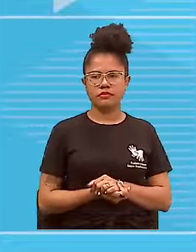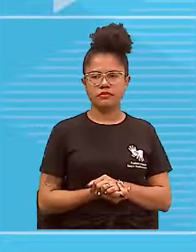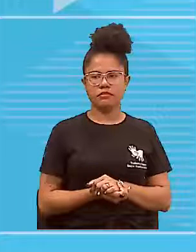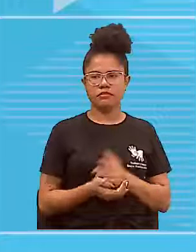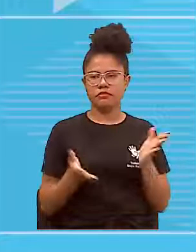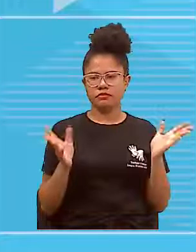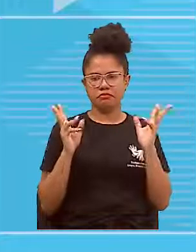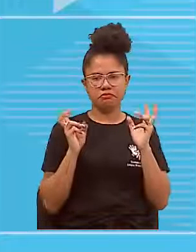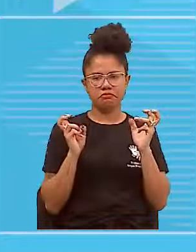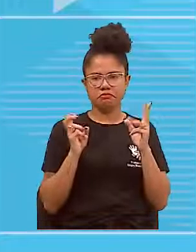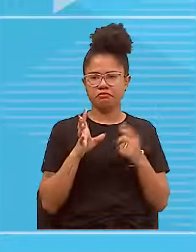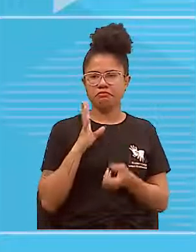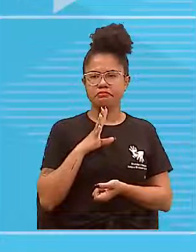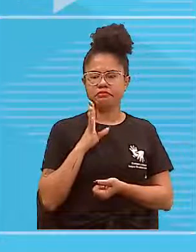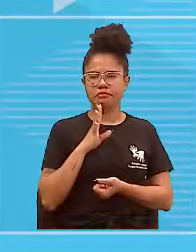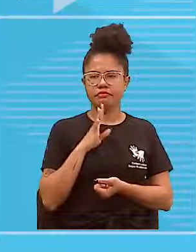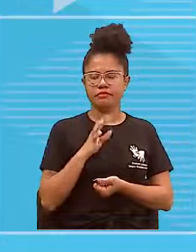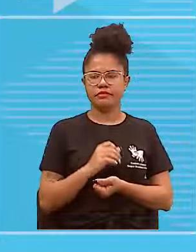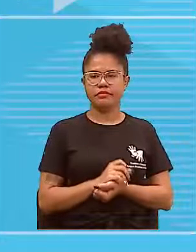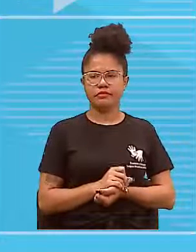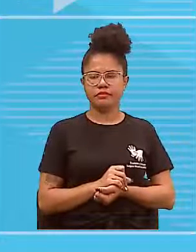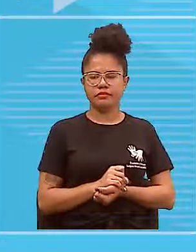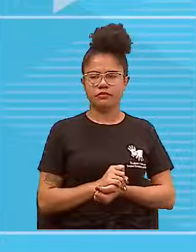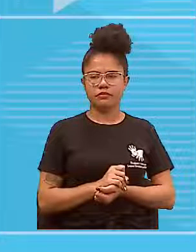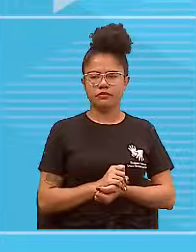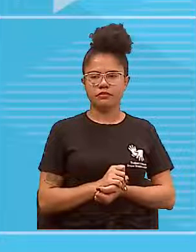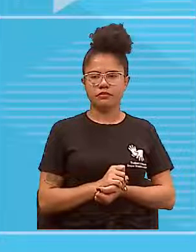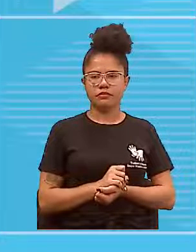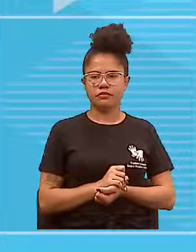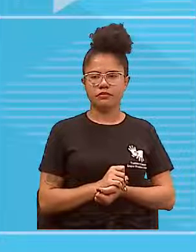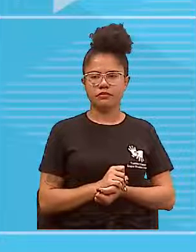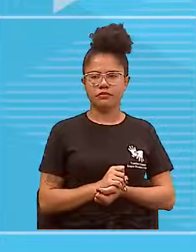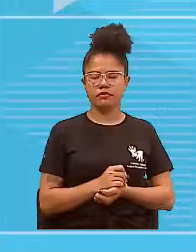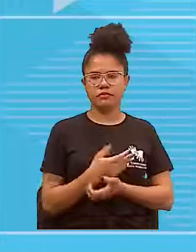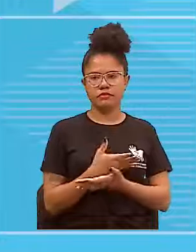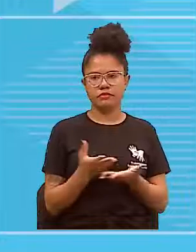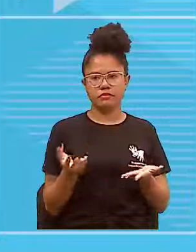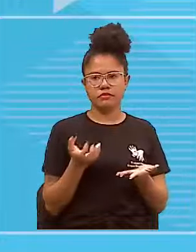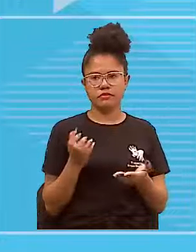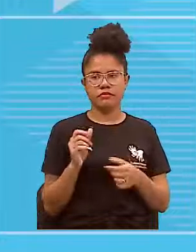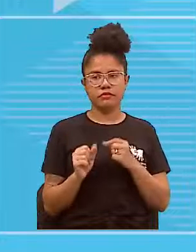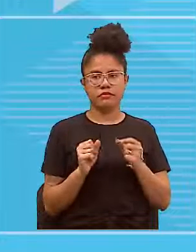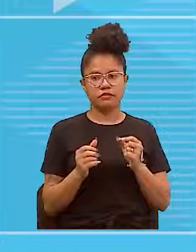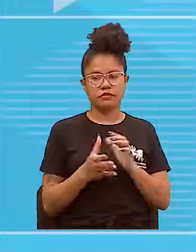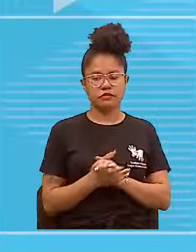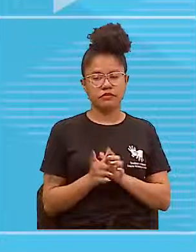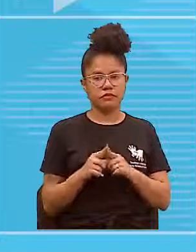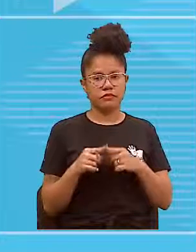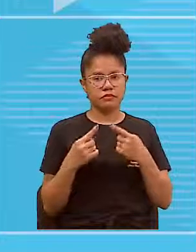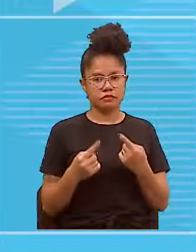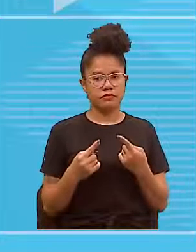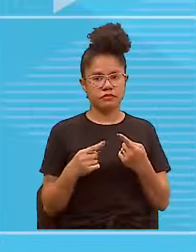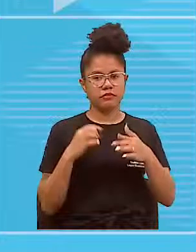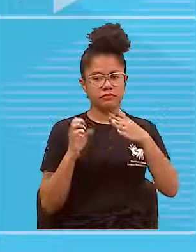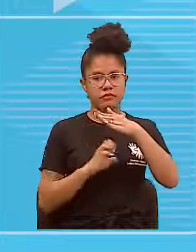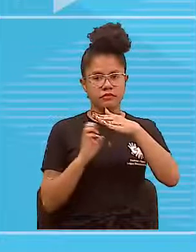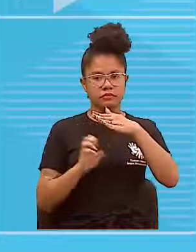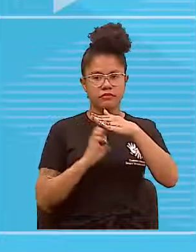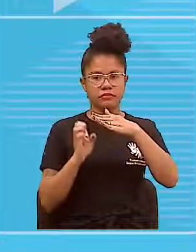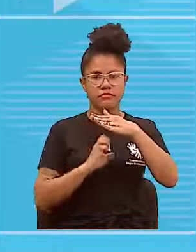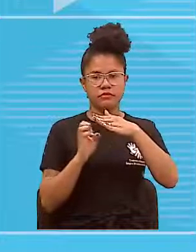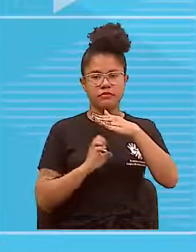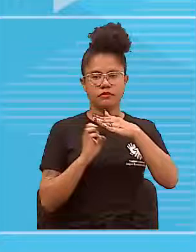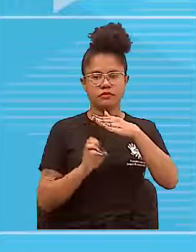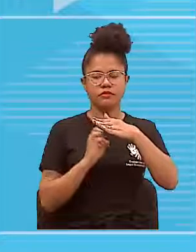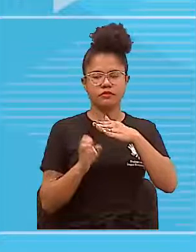um assunto bacana, certo? E você quer assim, claro, isso aqui é para conta comercial, André.